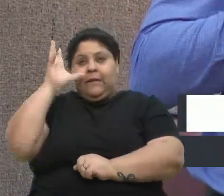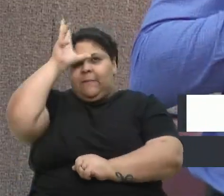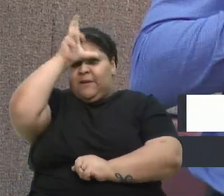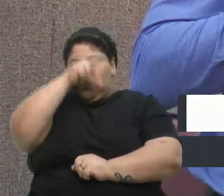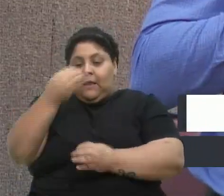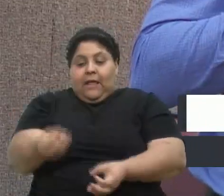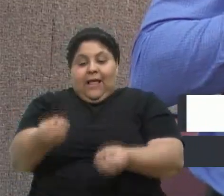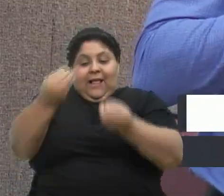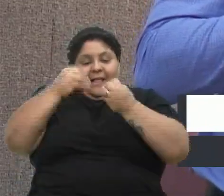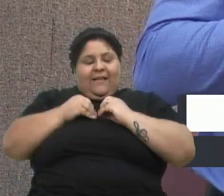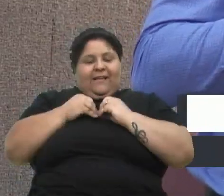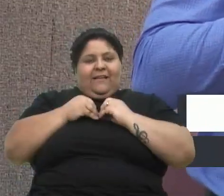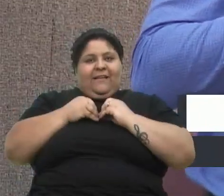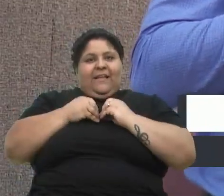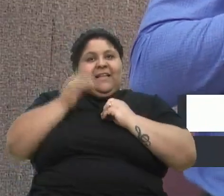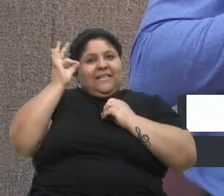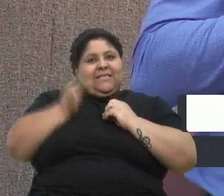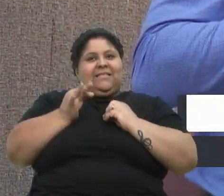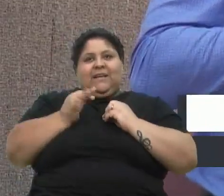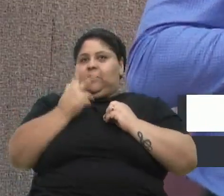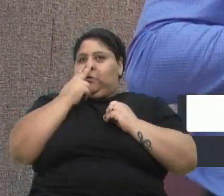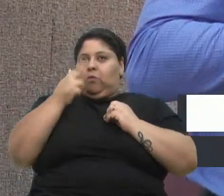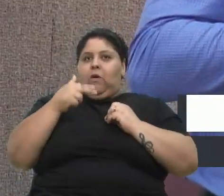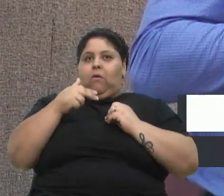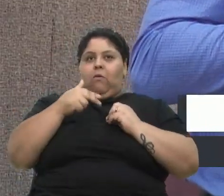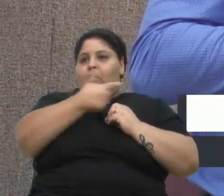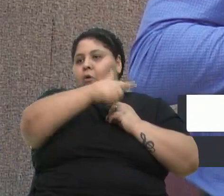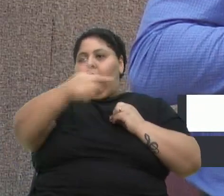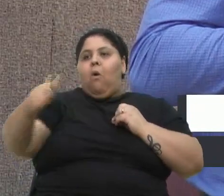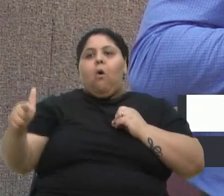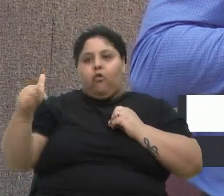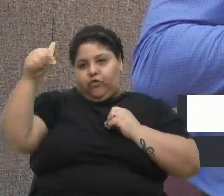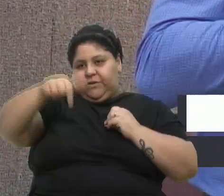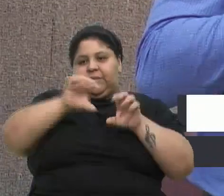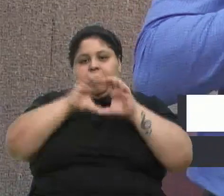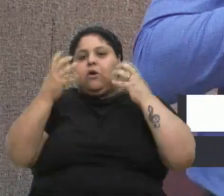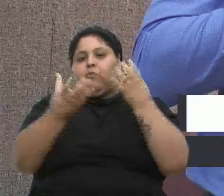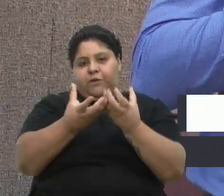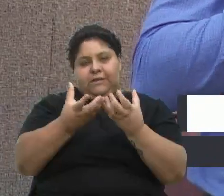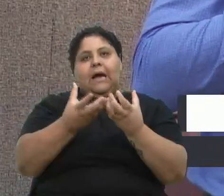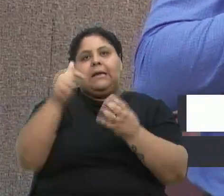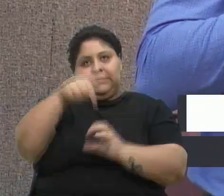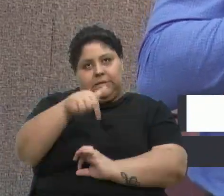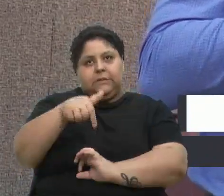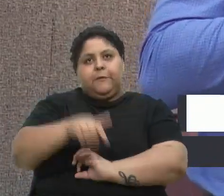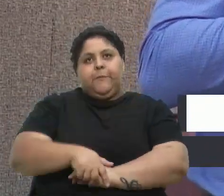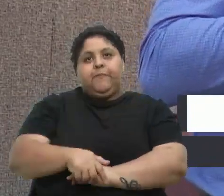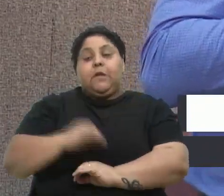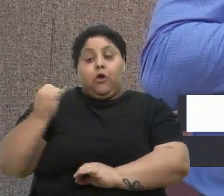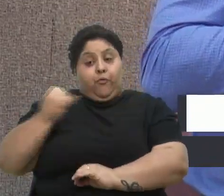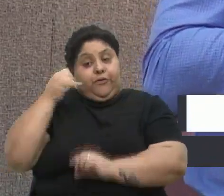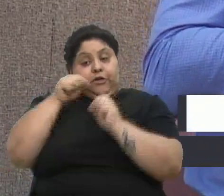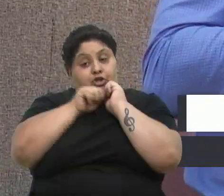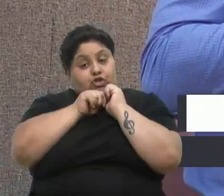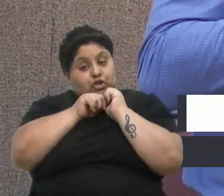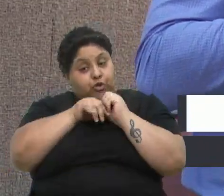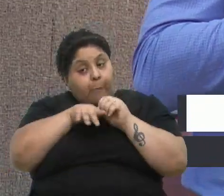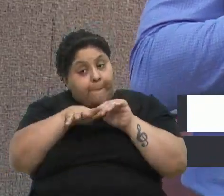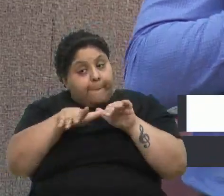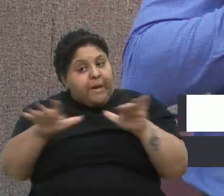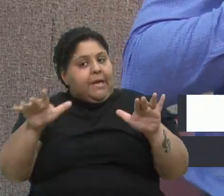várias hortas comunitárias estão dando certo em Caxias do Sul. Então é importantíssimo que a gente amplie esse serviço de hortas